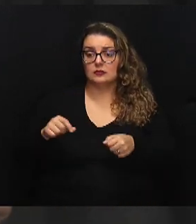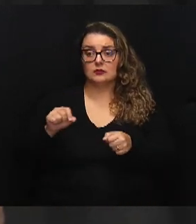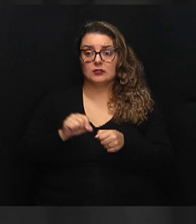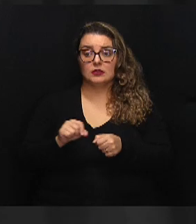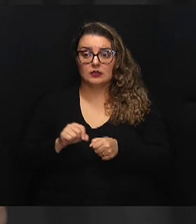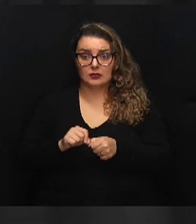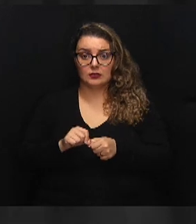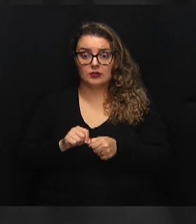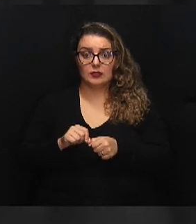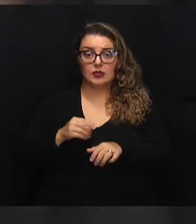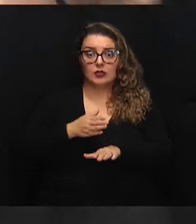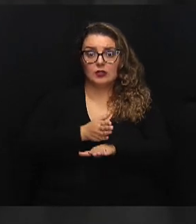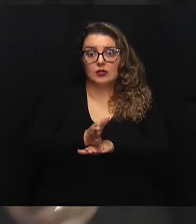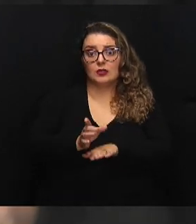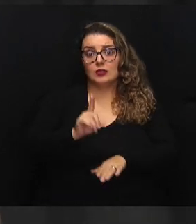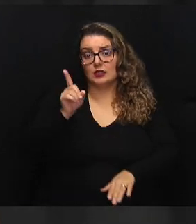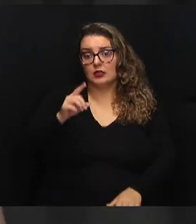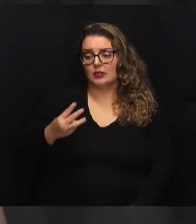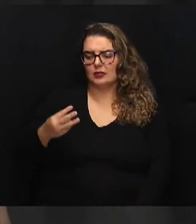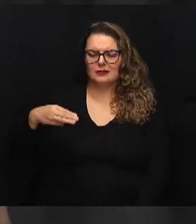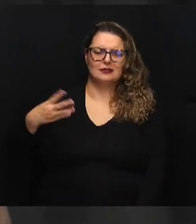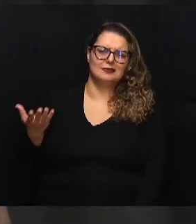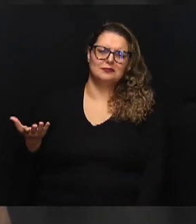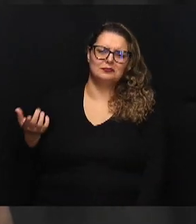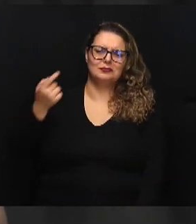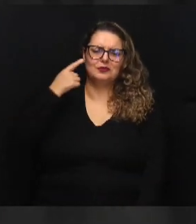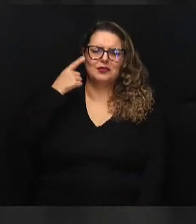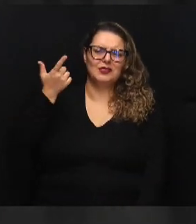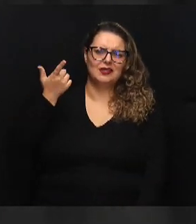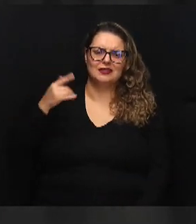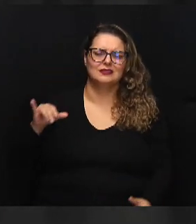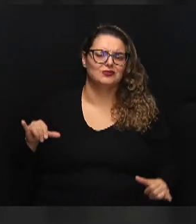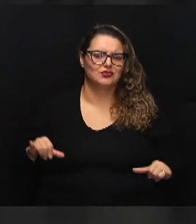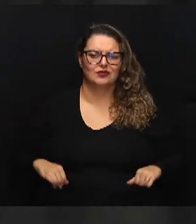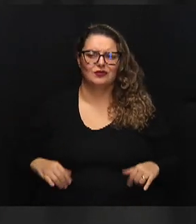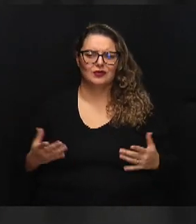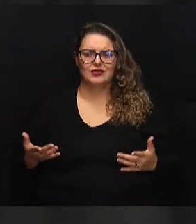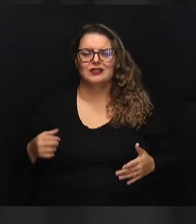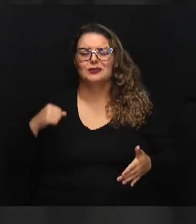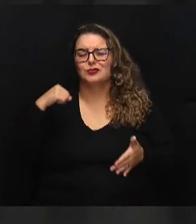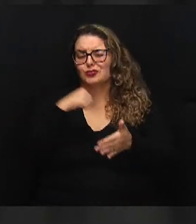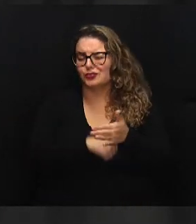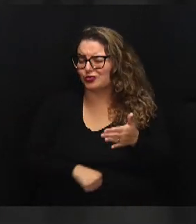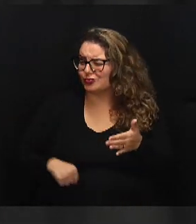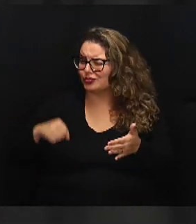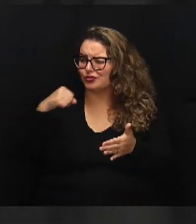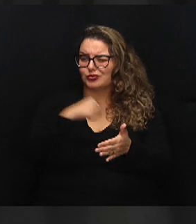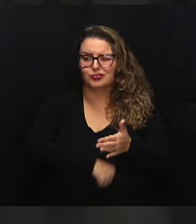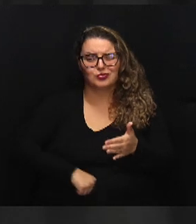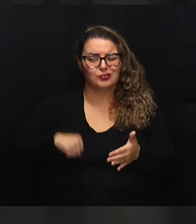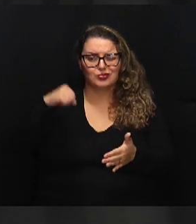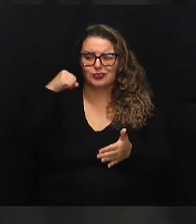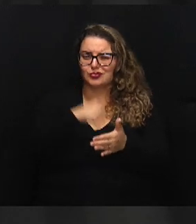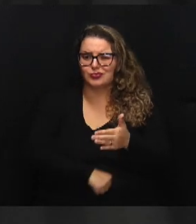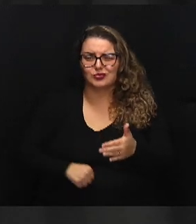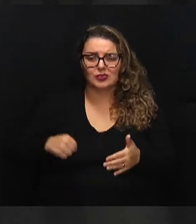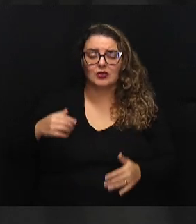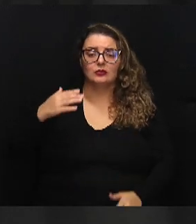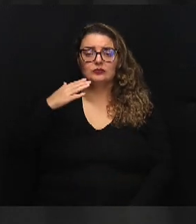a entrada nossa lá na 3M. Imagina que sacrifício foi. Isso foi uma luta incansável